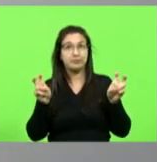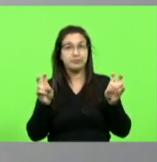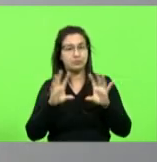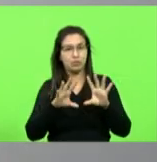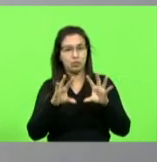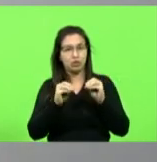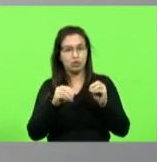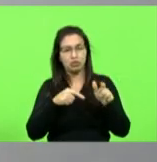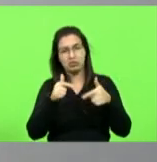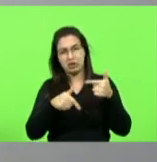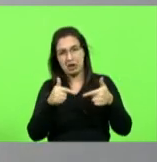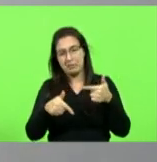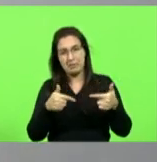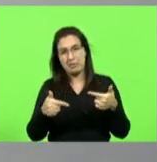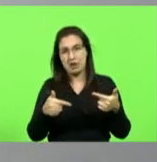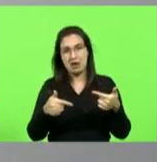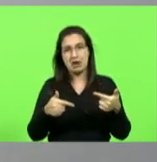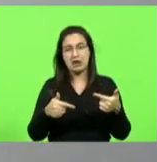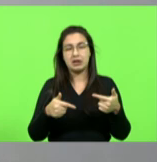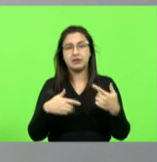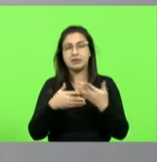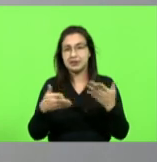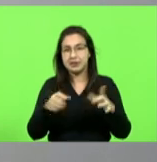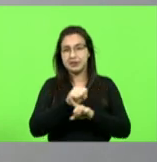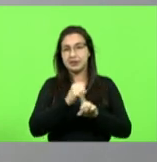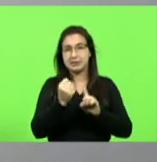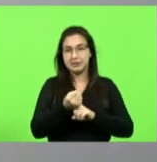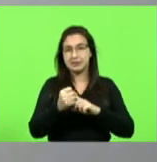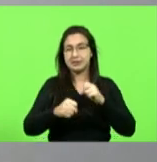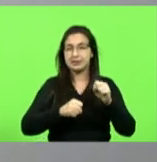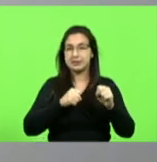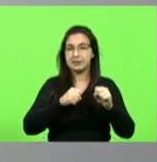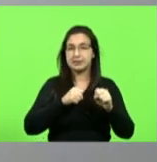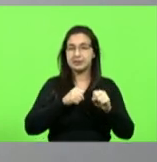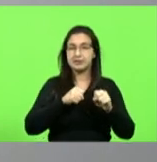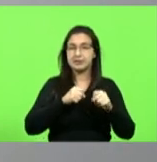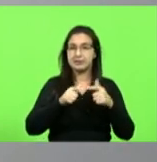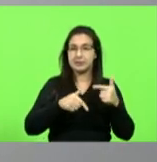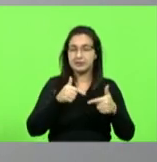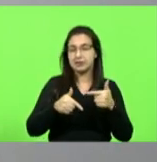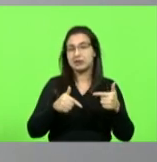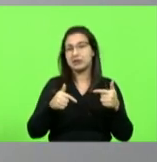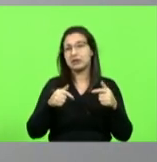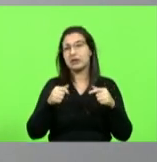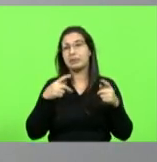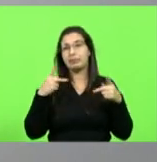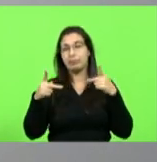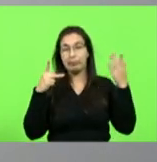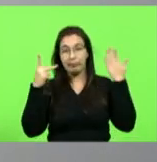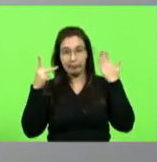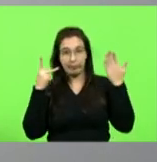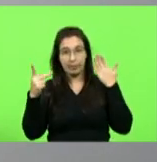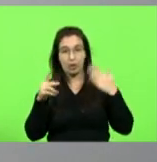sobre o trabalho, né, dos assistentes sociais e também psicólogos na rede pública.